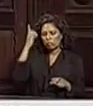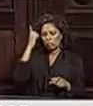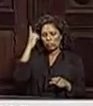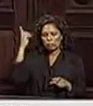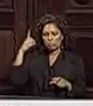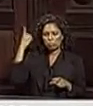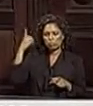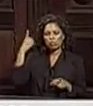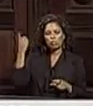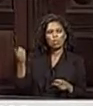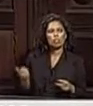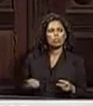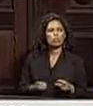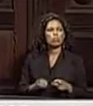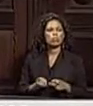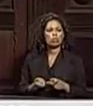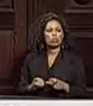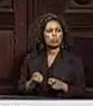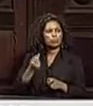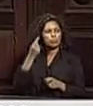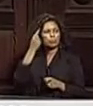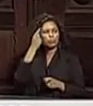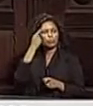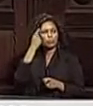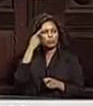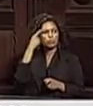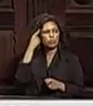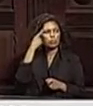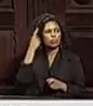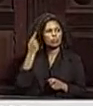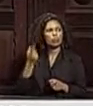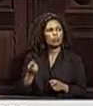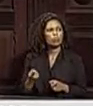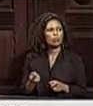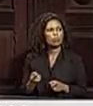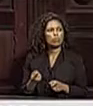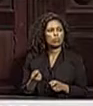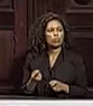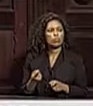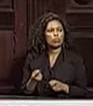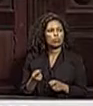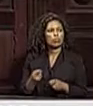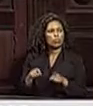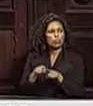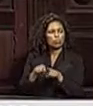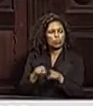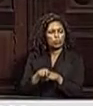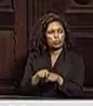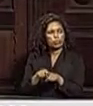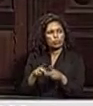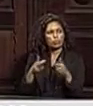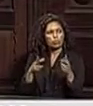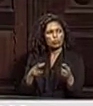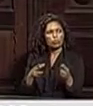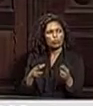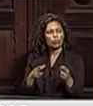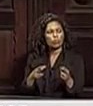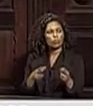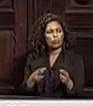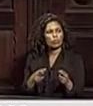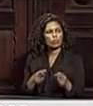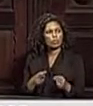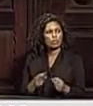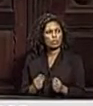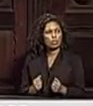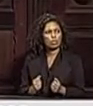a comissão, que, em geral, em suas reuniões, não faz só audiência pública, faz também audiência pública, deputado Flávio Serafini,